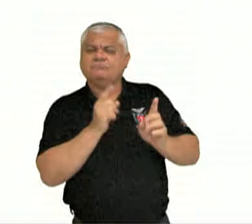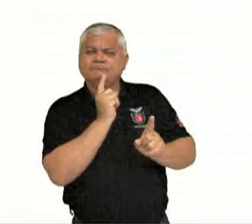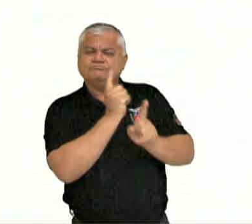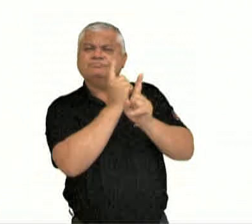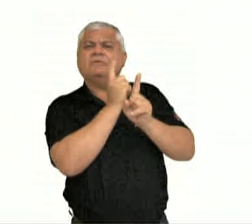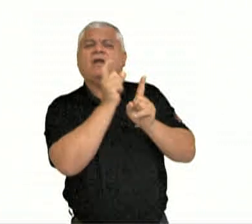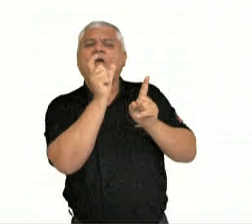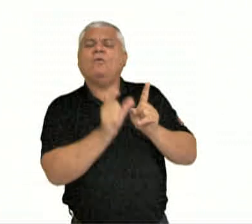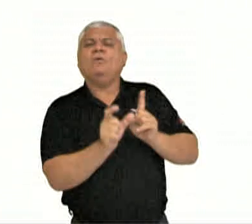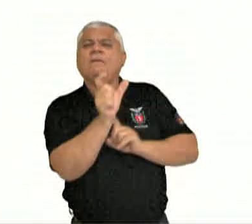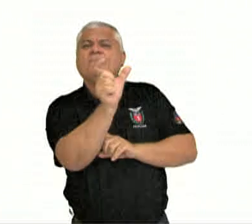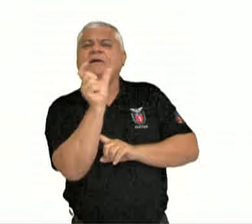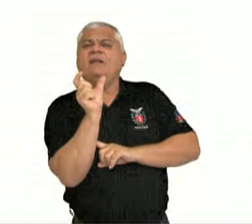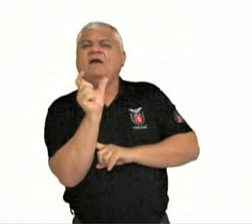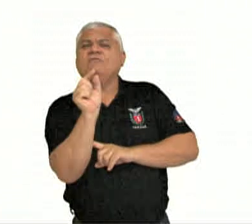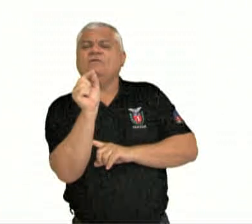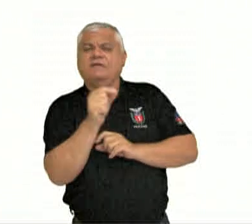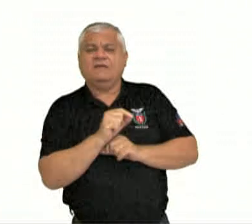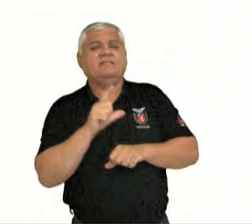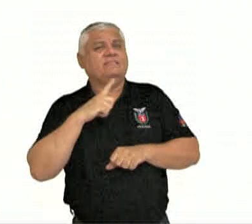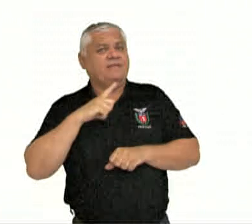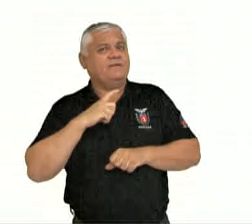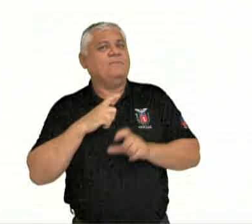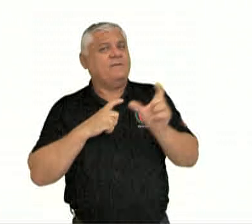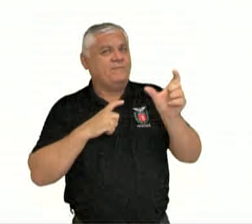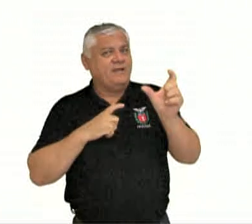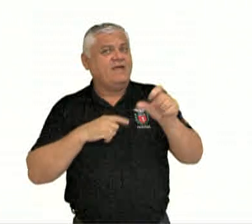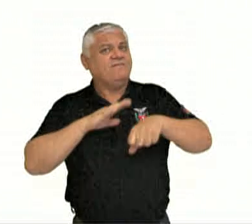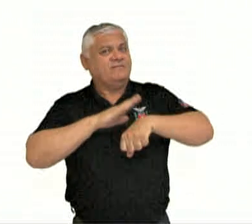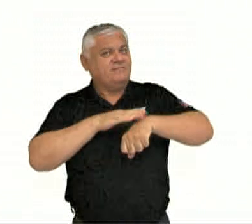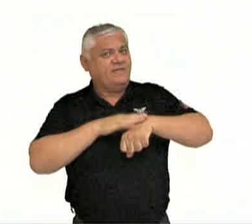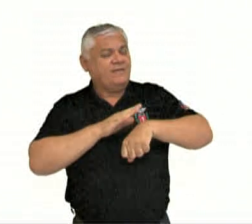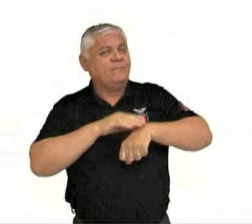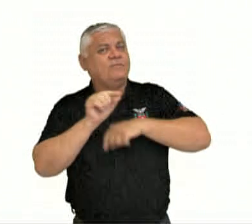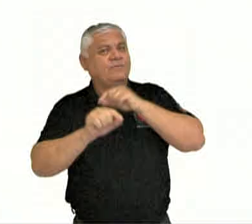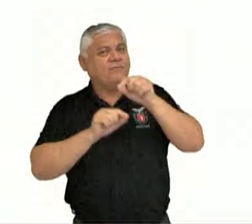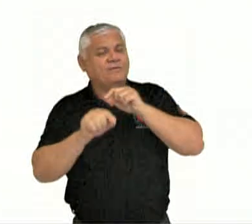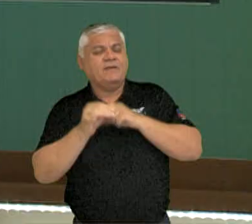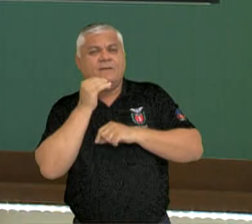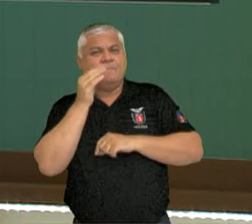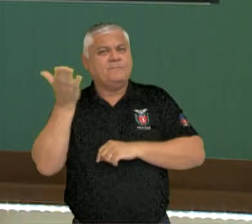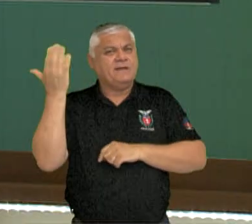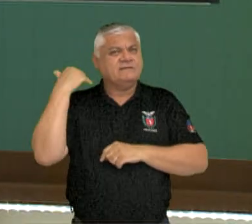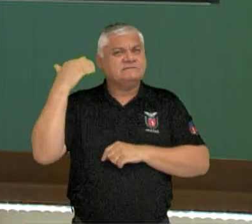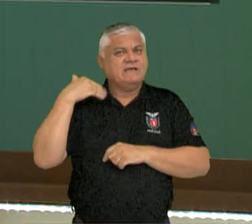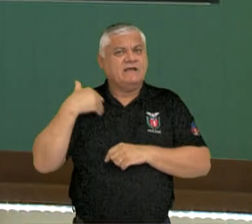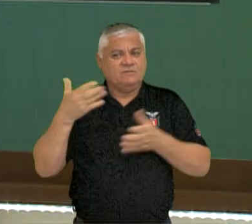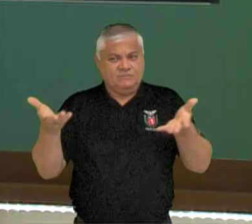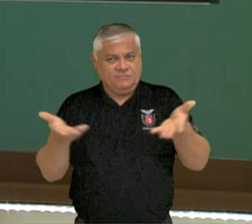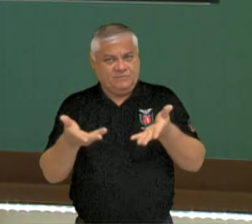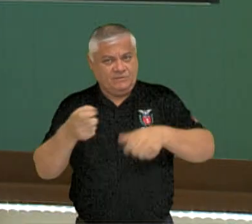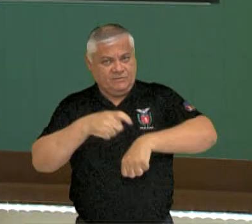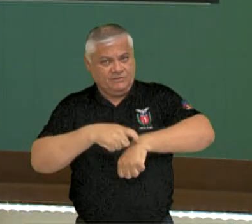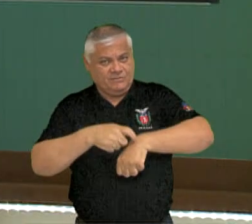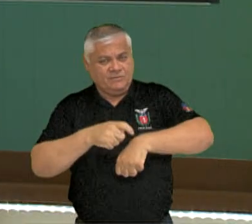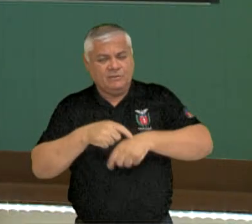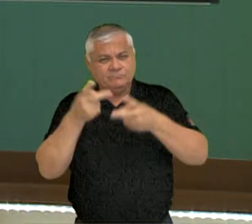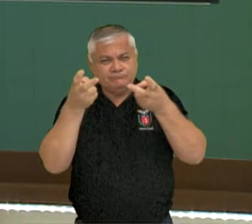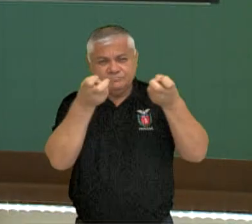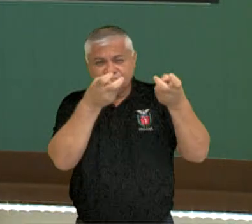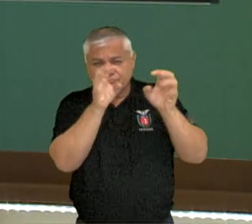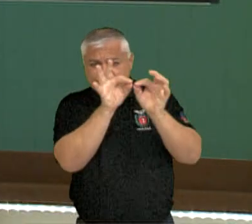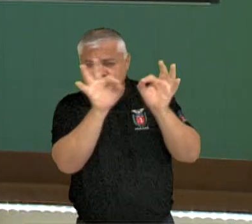a escolha feita pelo autor. Então, existe uma diferença lá de tempo entre passado e presente. Vamos observar